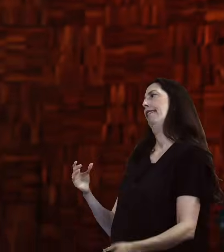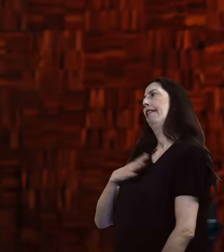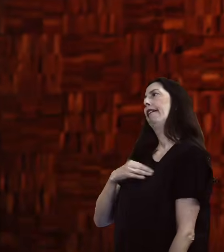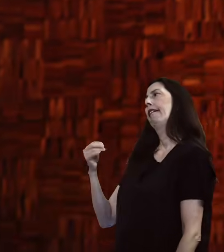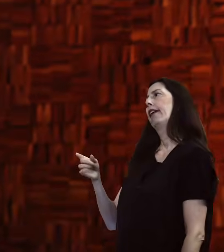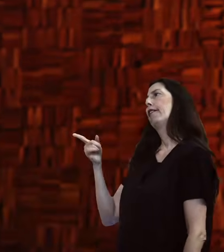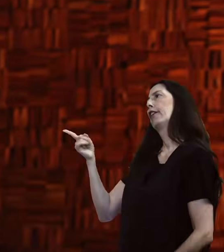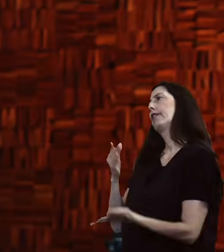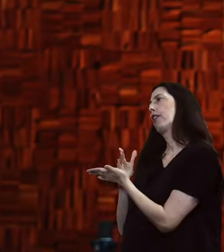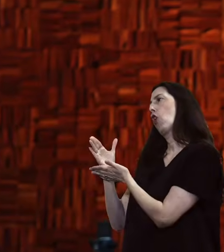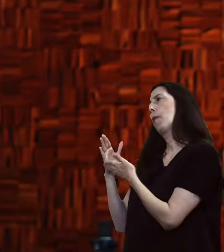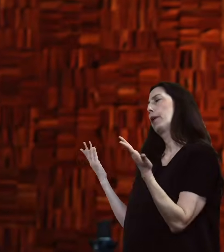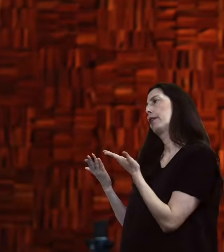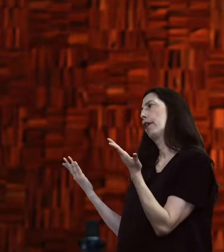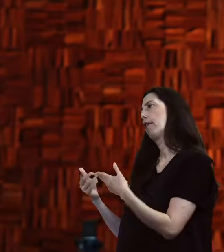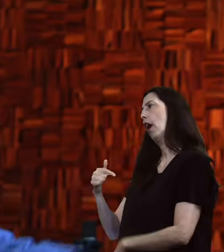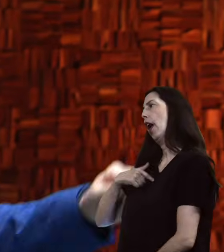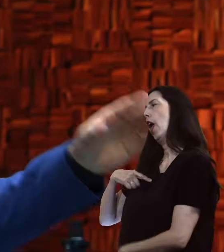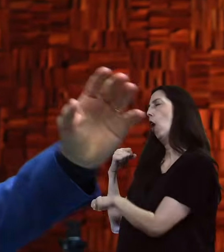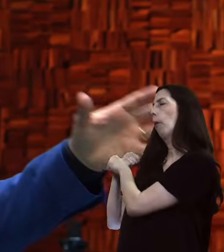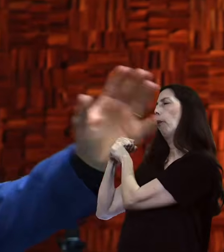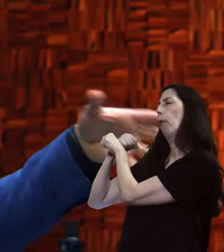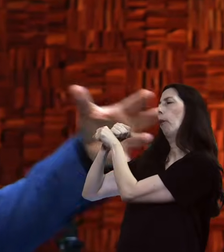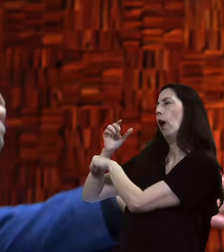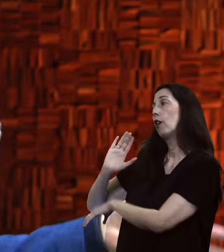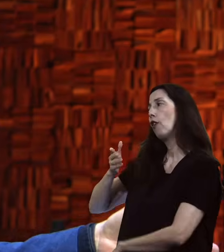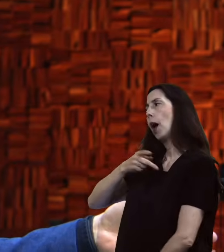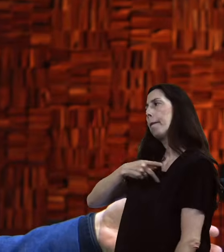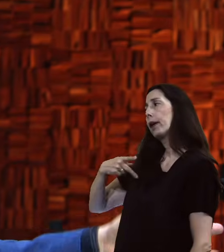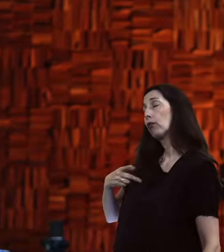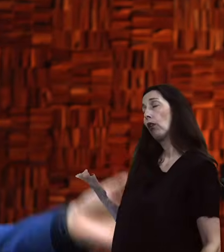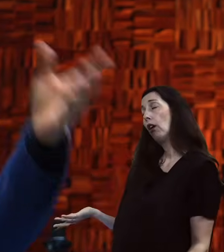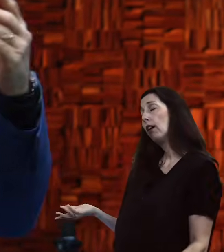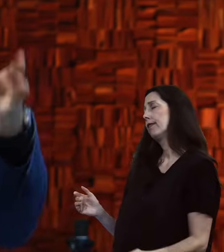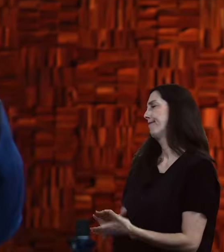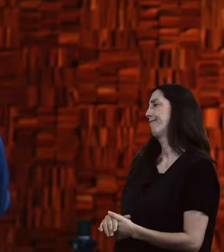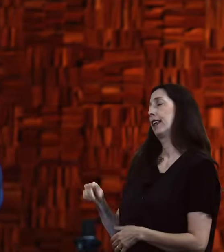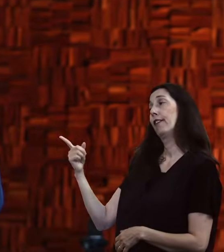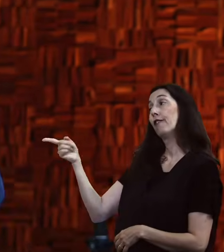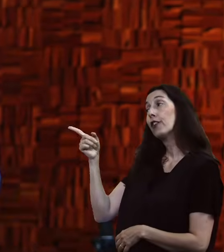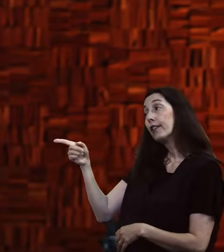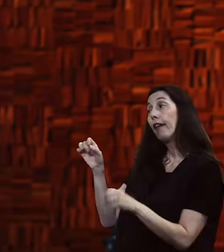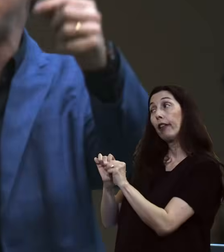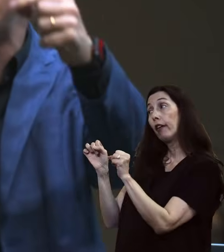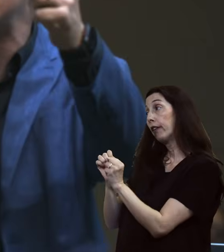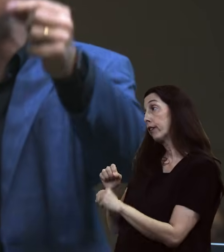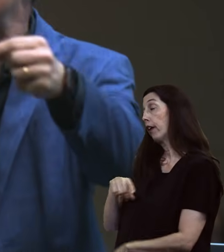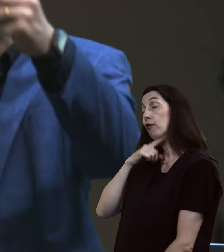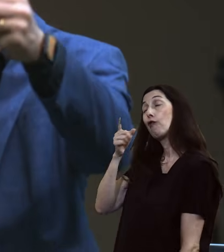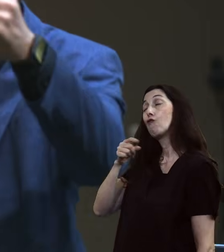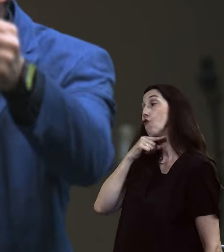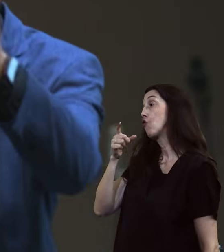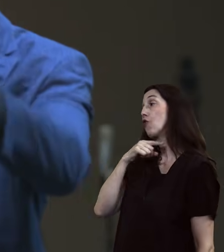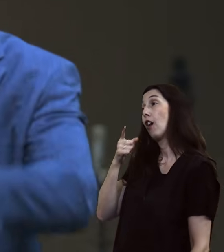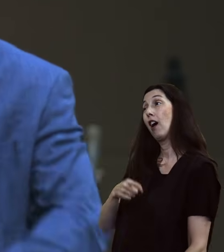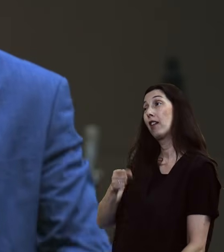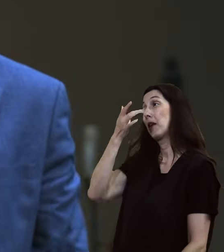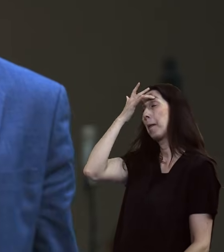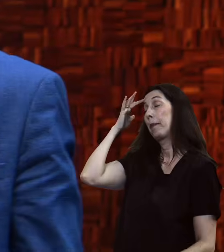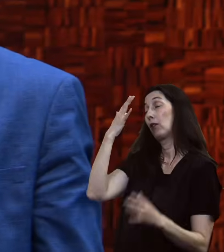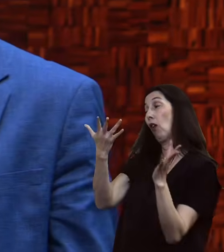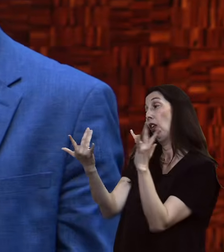tempo de caminhada, não funciona assim. Desse jeito que você está fazendo, não vai aparecer ninguém